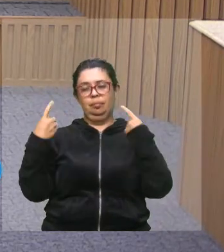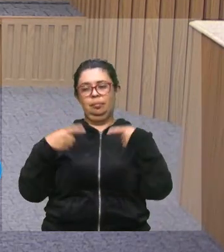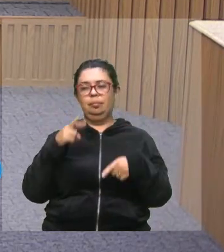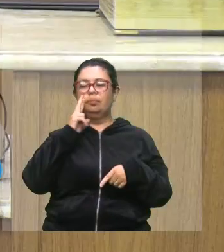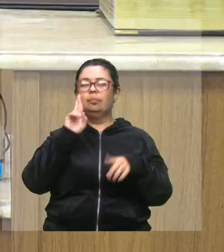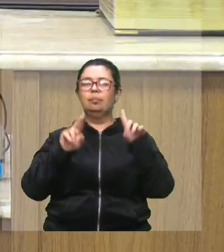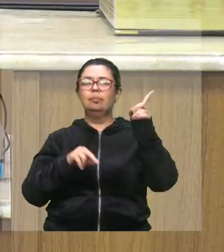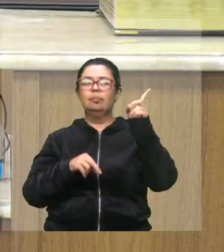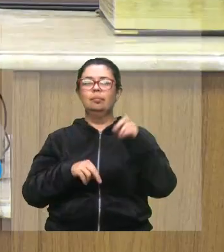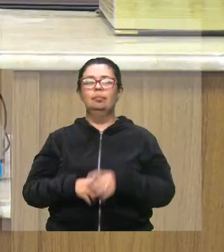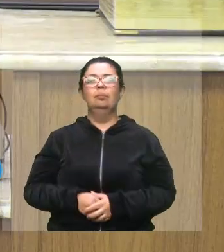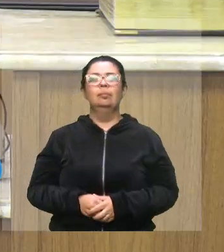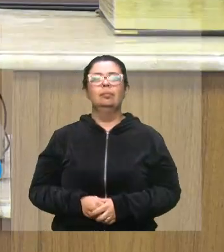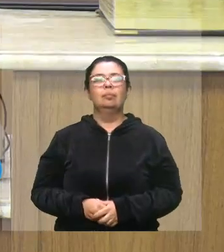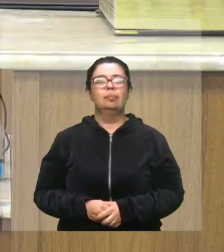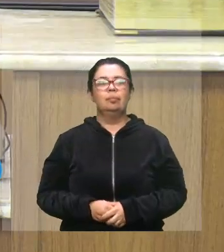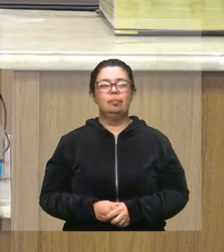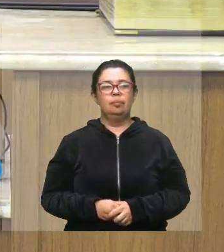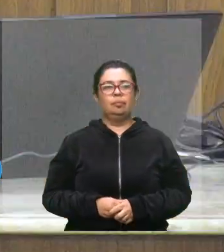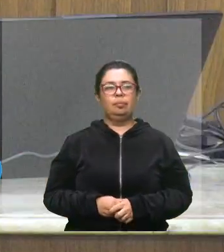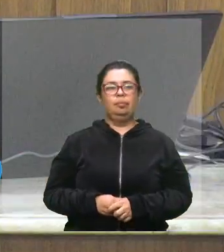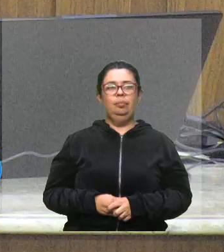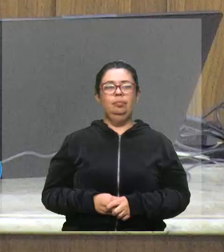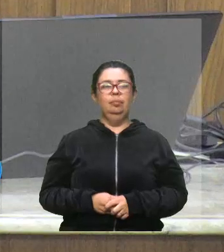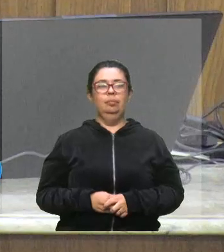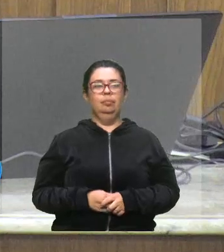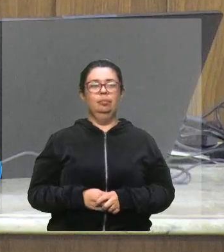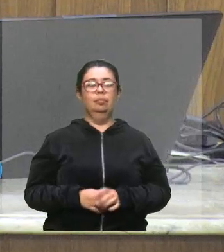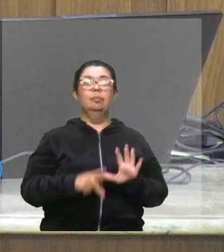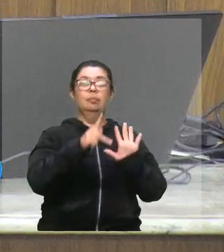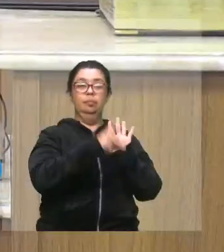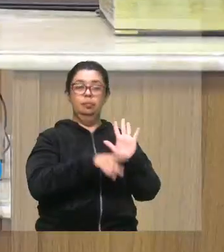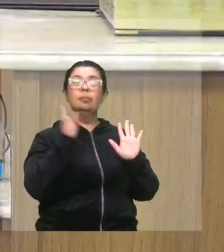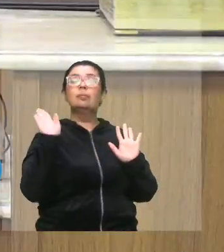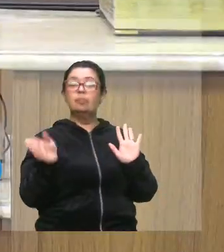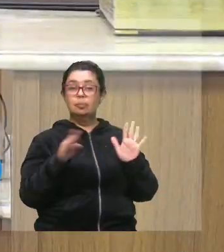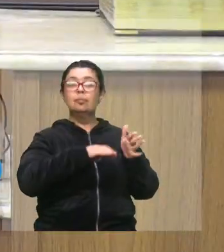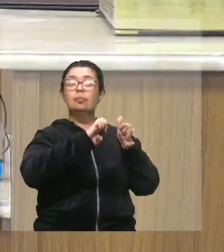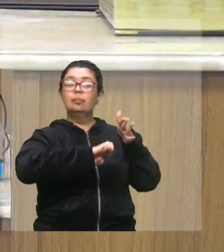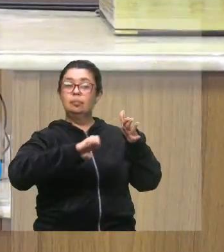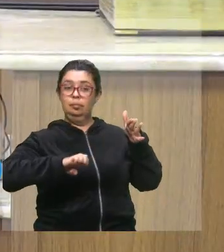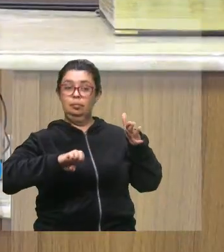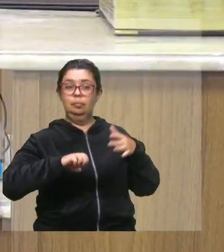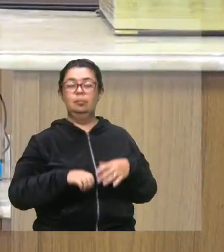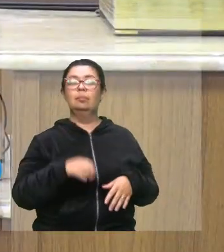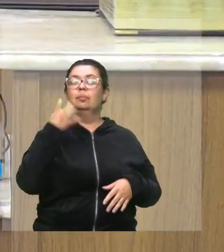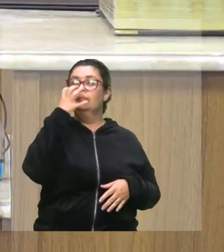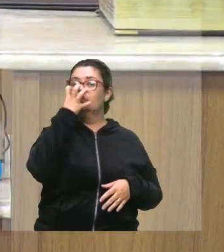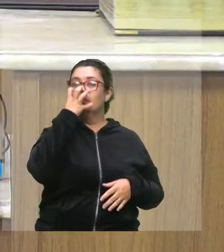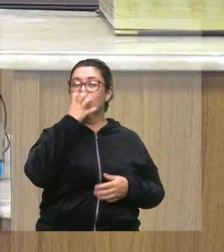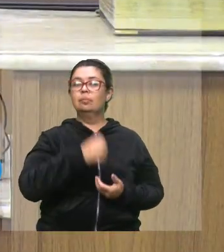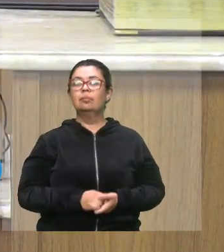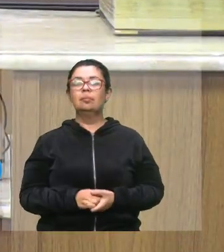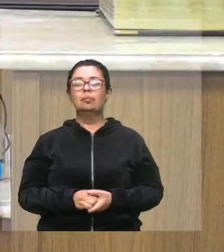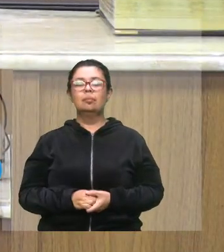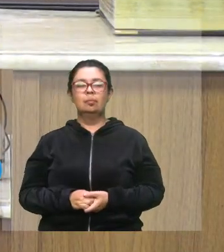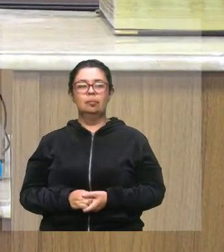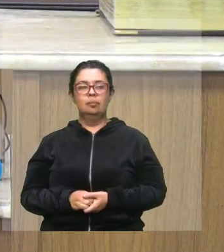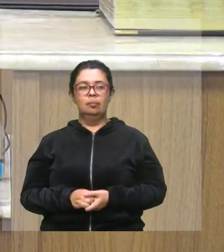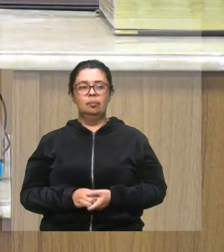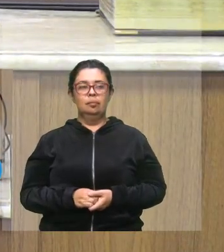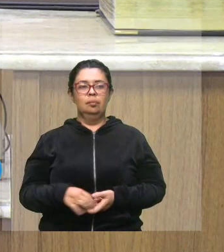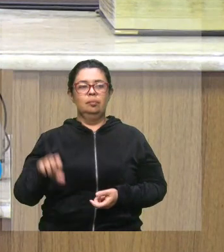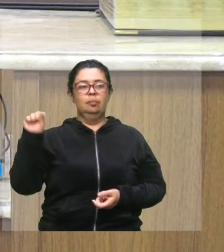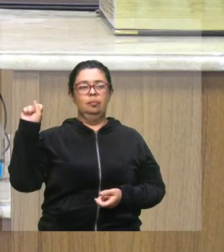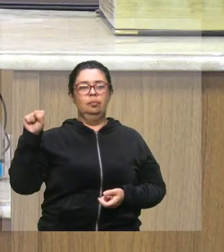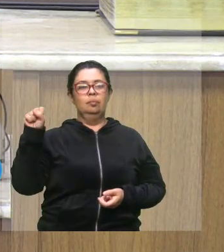não. Saliento que o projeto já está emendado. Alexandre Cobra Vêncio. Alexandre Cachorrão